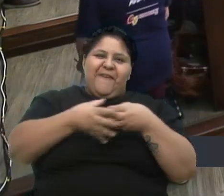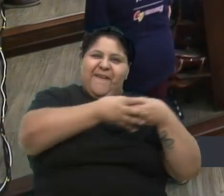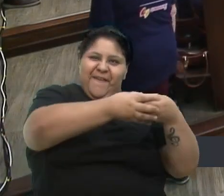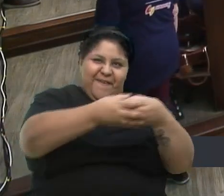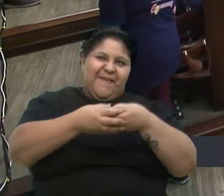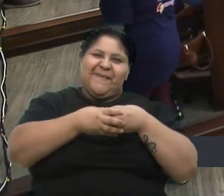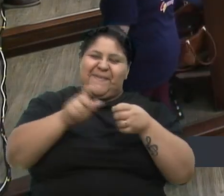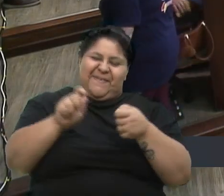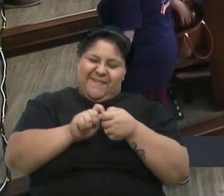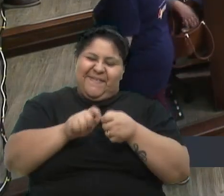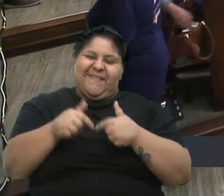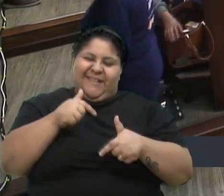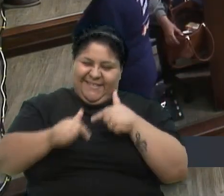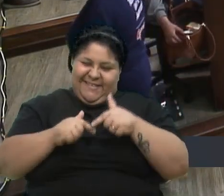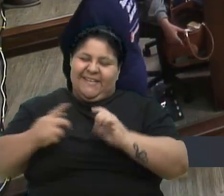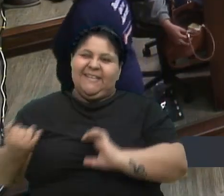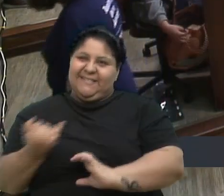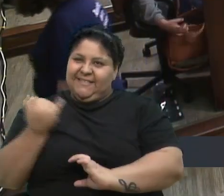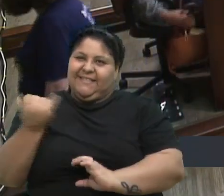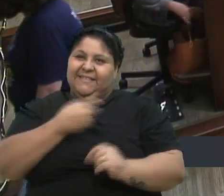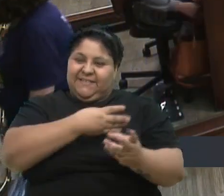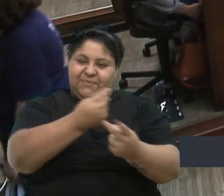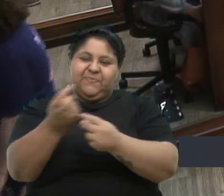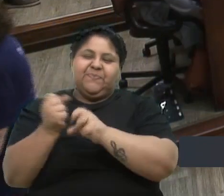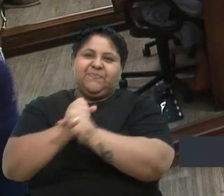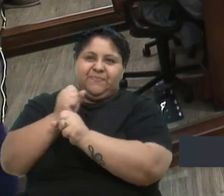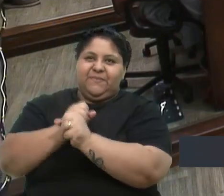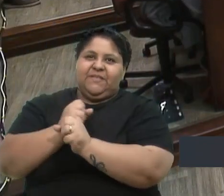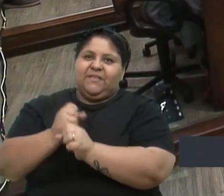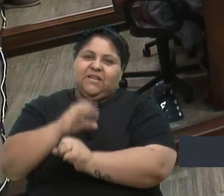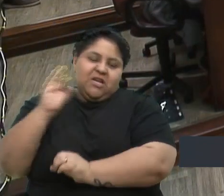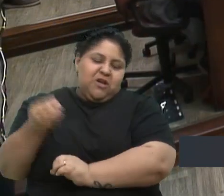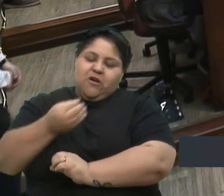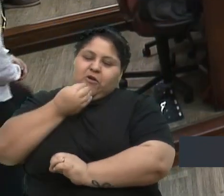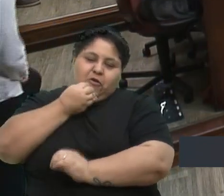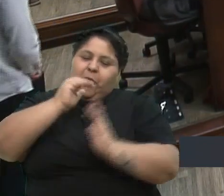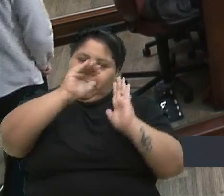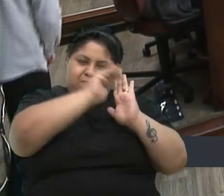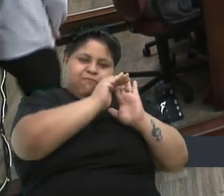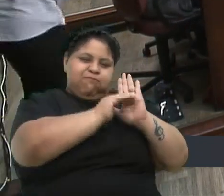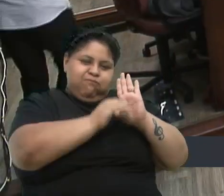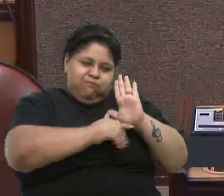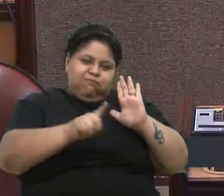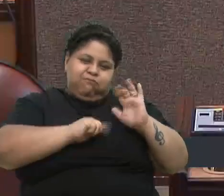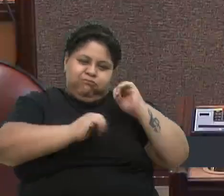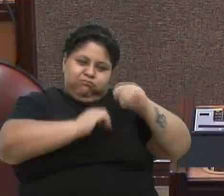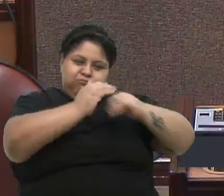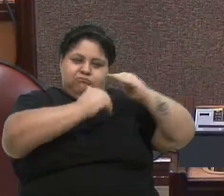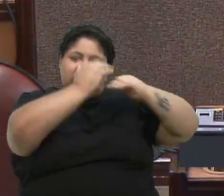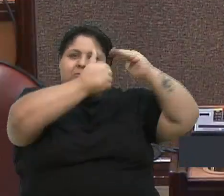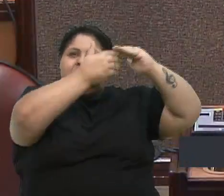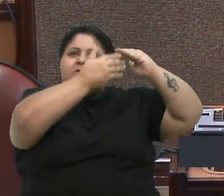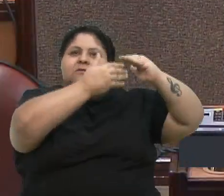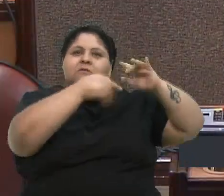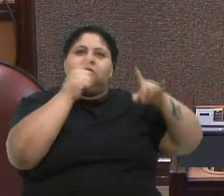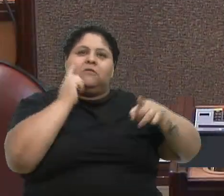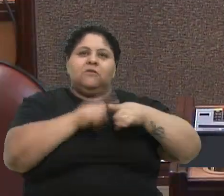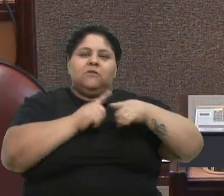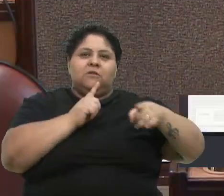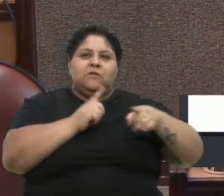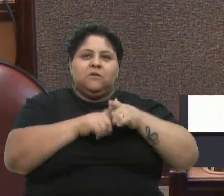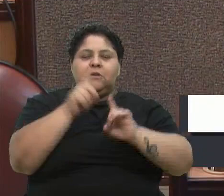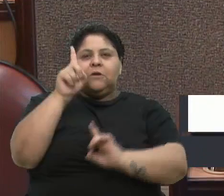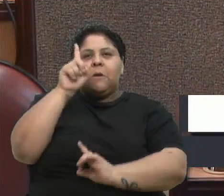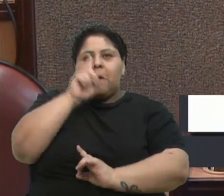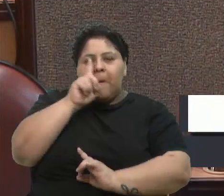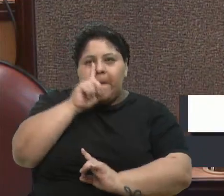trabalho muito importante há muitos anos, e certamente essa pauta vem evoluindo também por conta dessas mães,